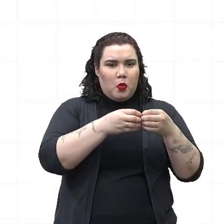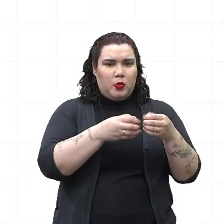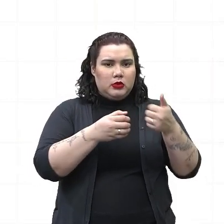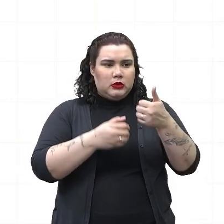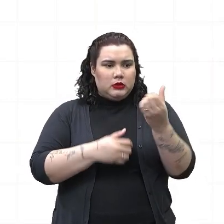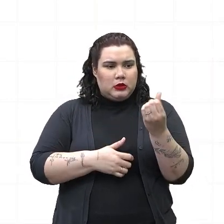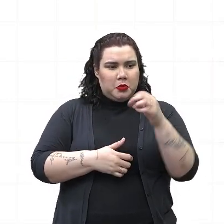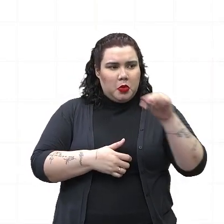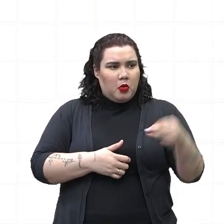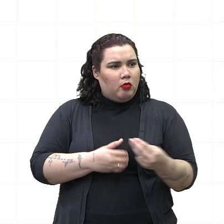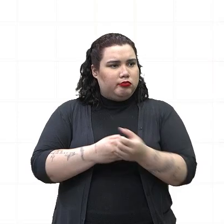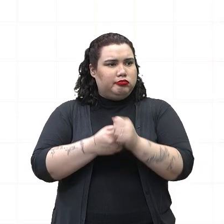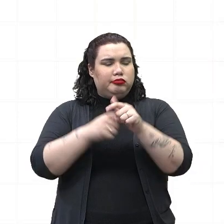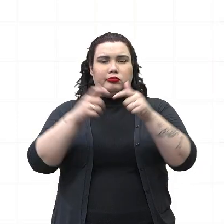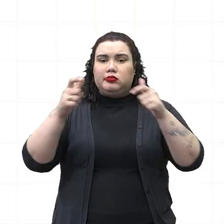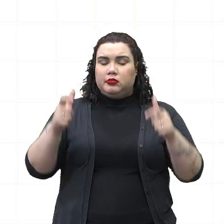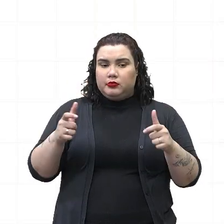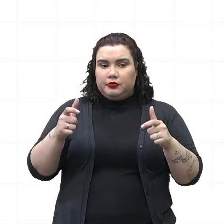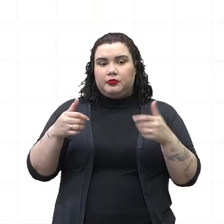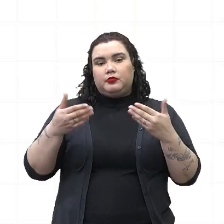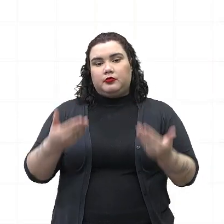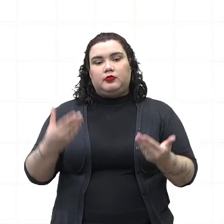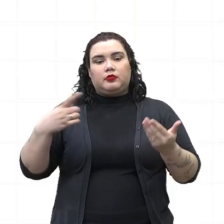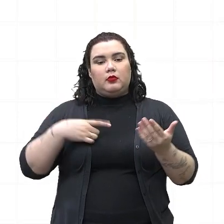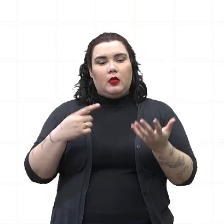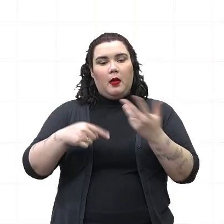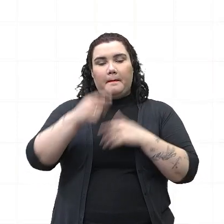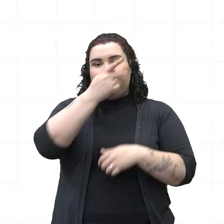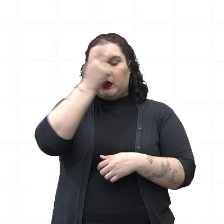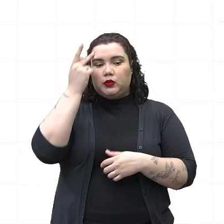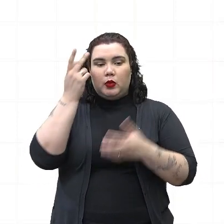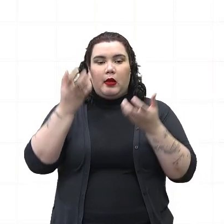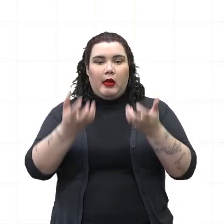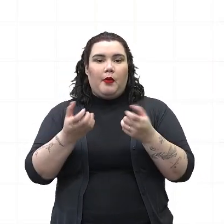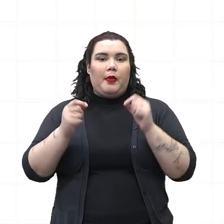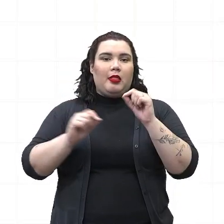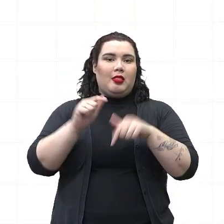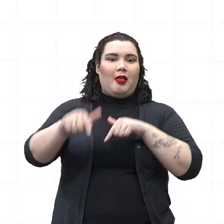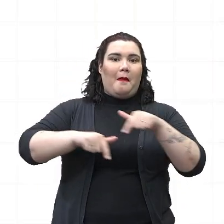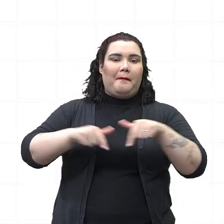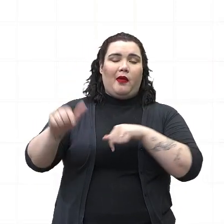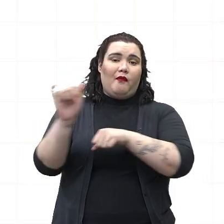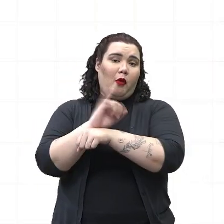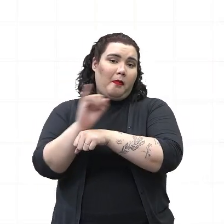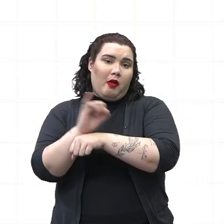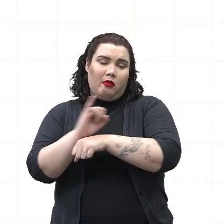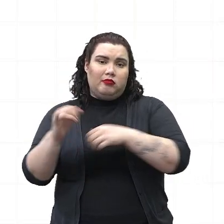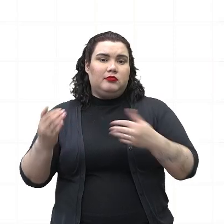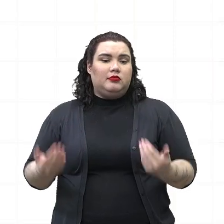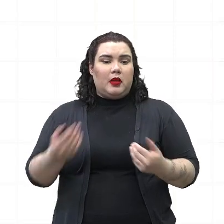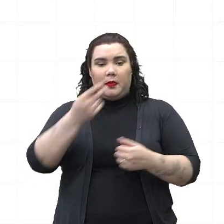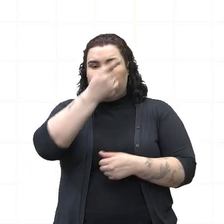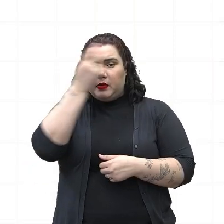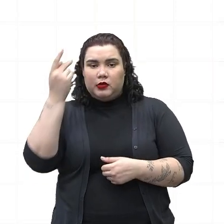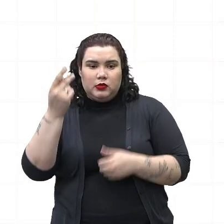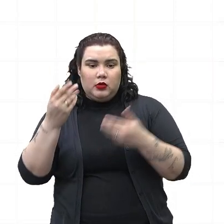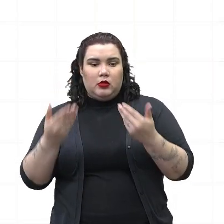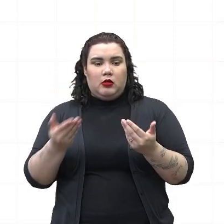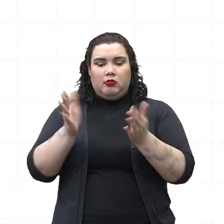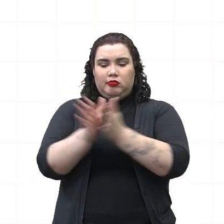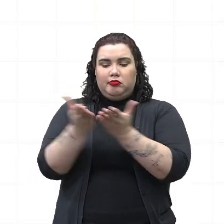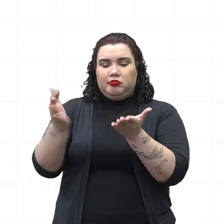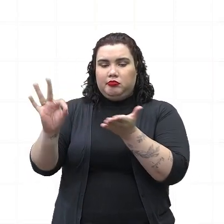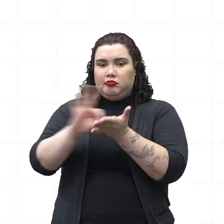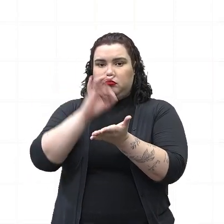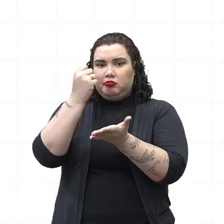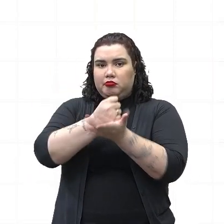de jovens. E aí isso leva muitas pessoas ao chamado trabalho informal, né? Que é quando as pessoas vão trabalhar sem carteira